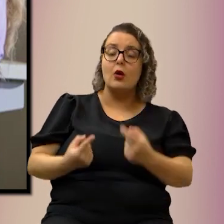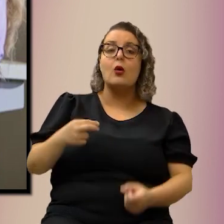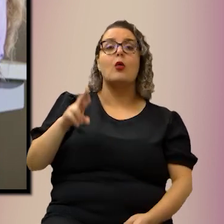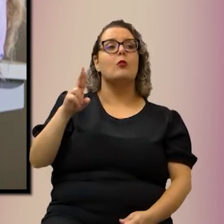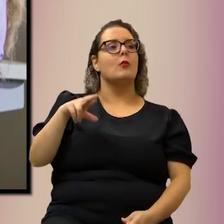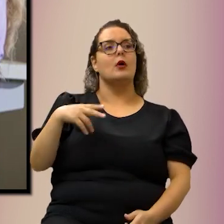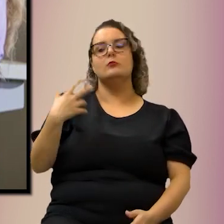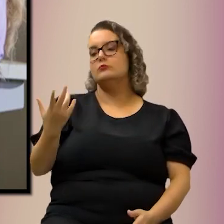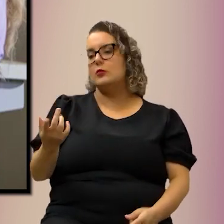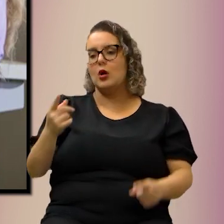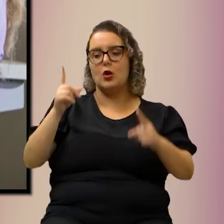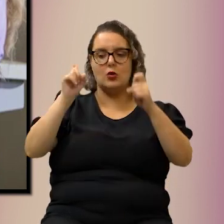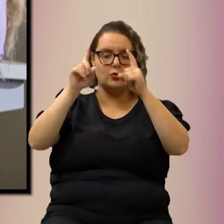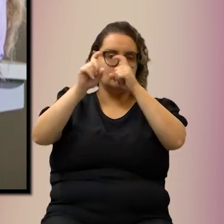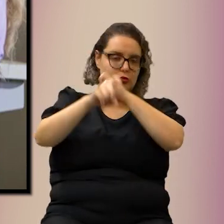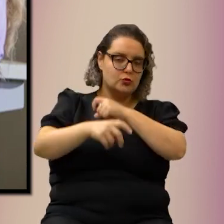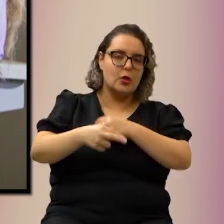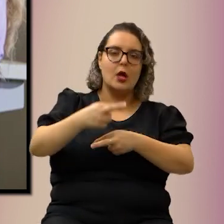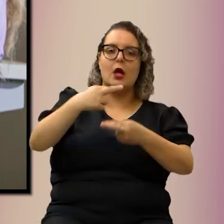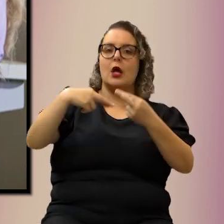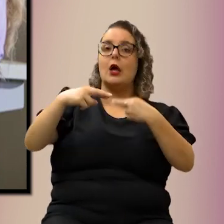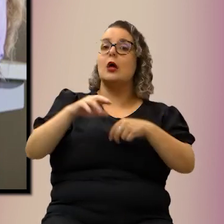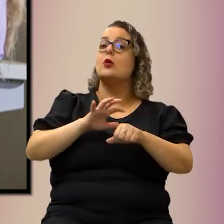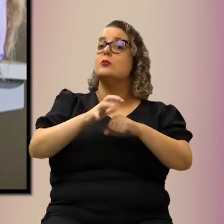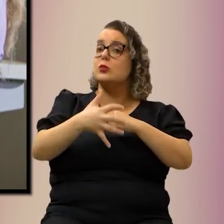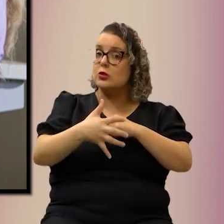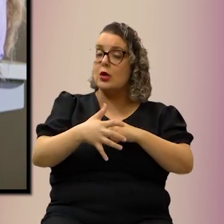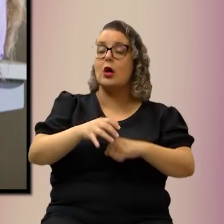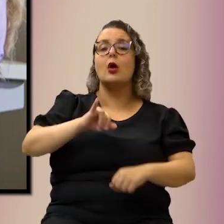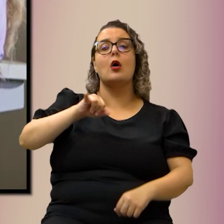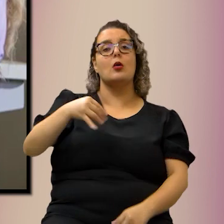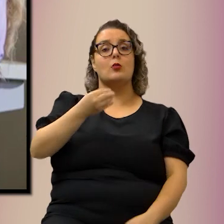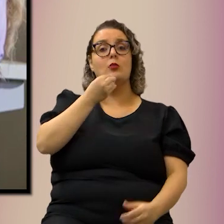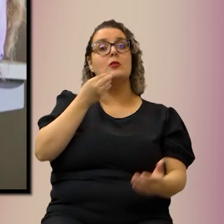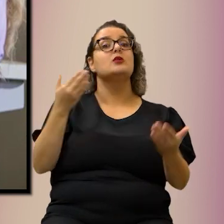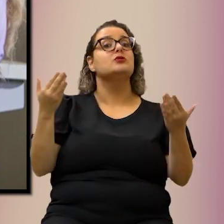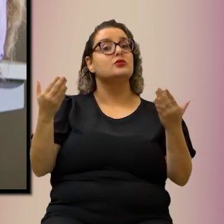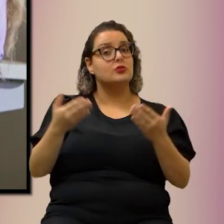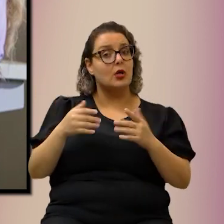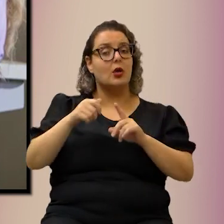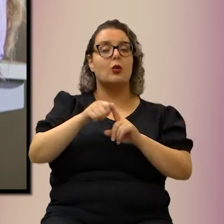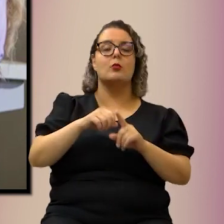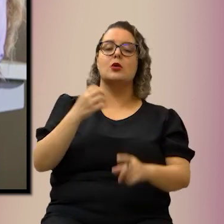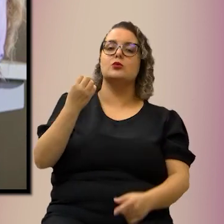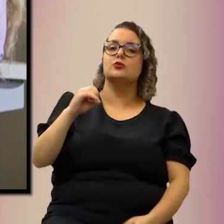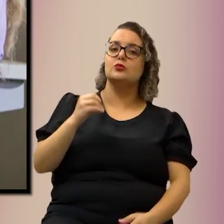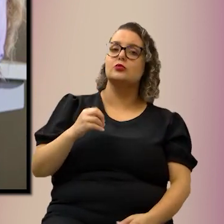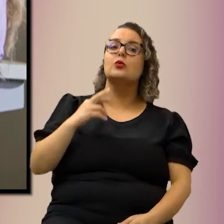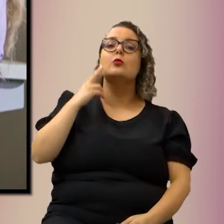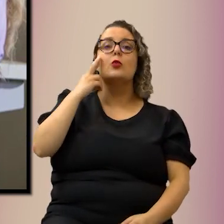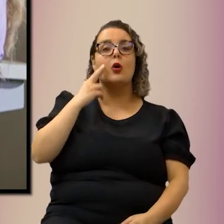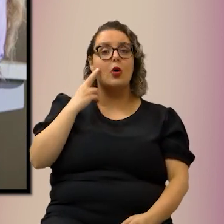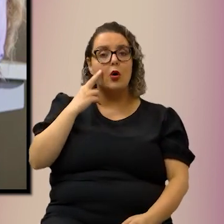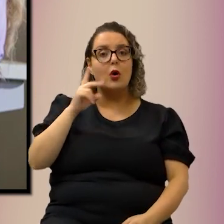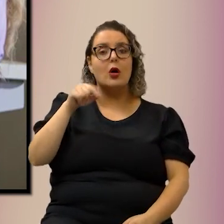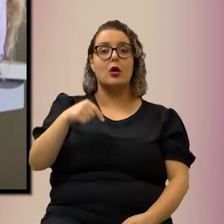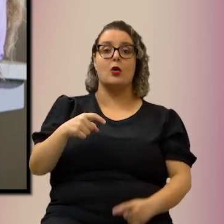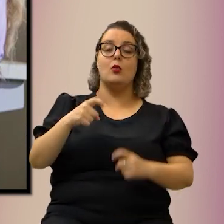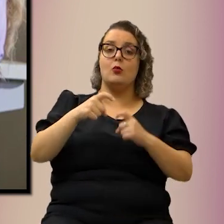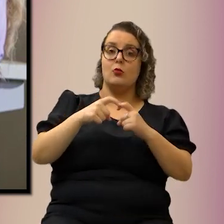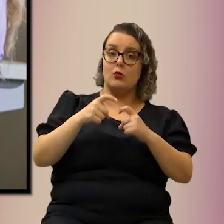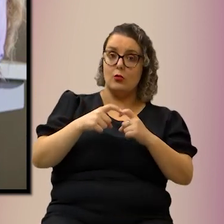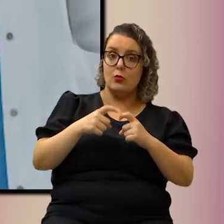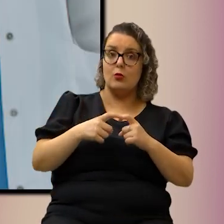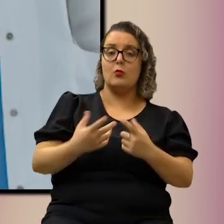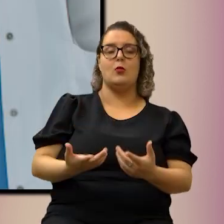por algum motivo, enfim, com dificuldades relacionadas à pandemia, aproveite agora o Outubro Rosa, que é um